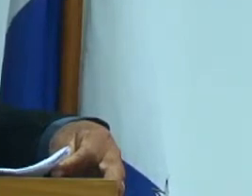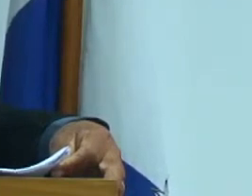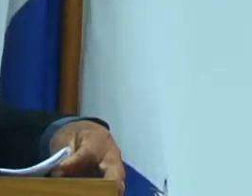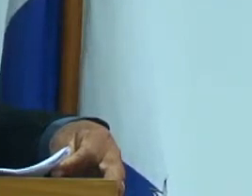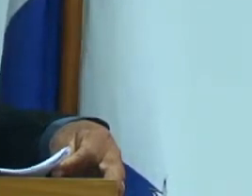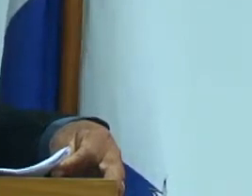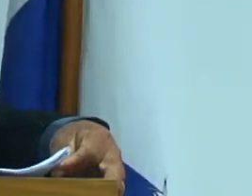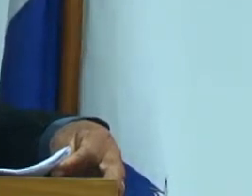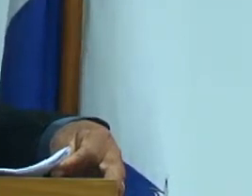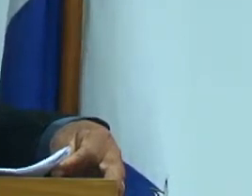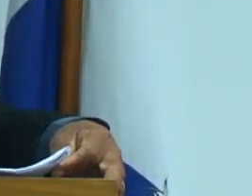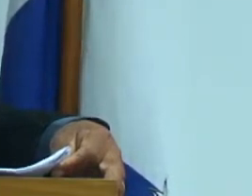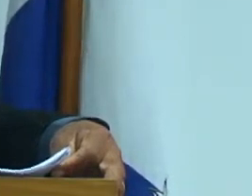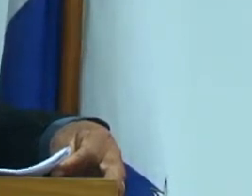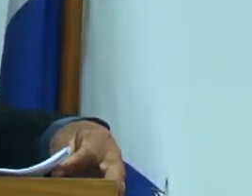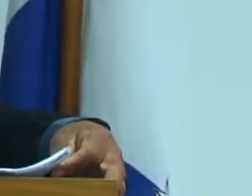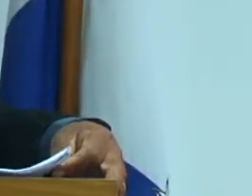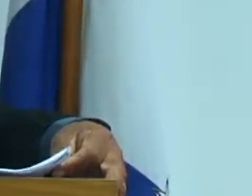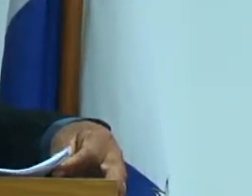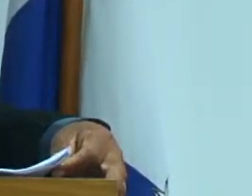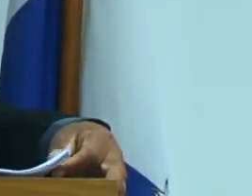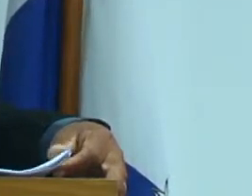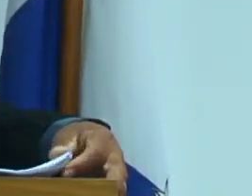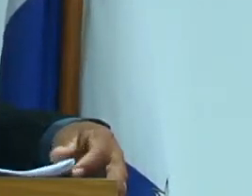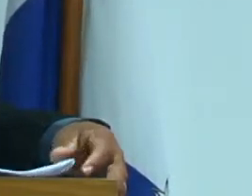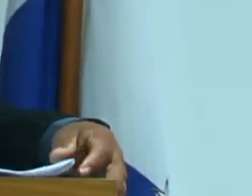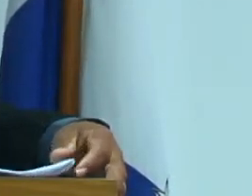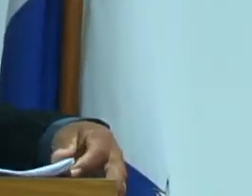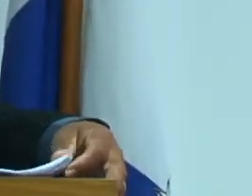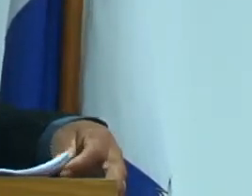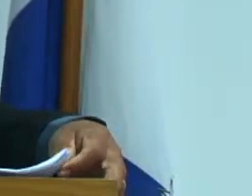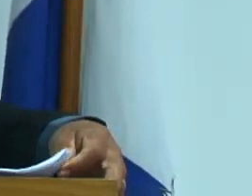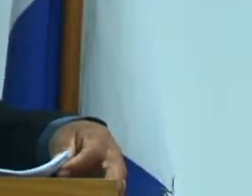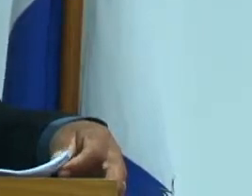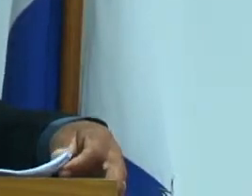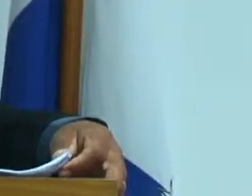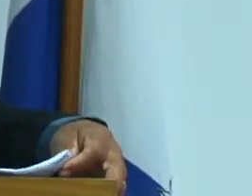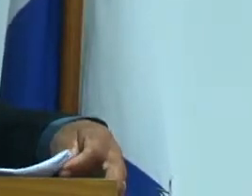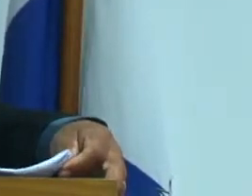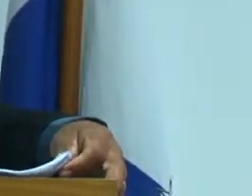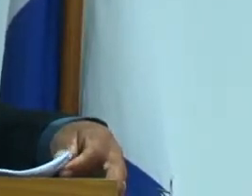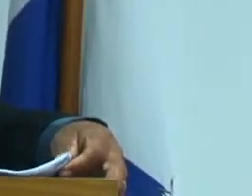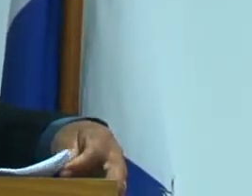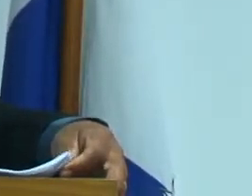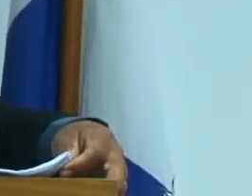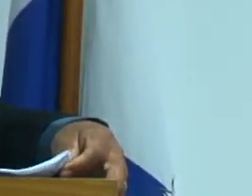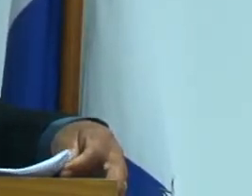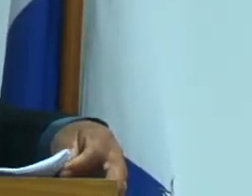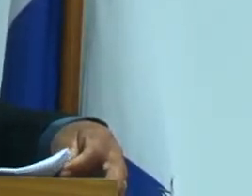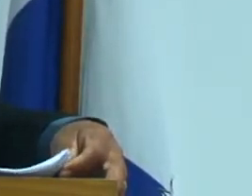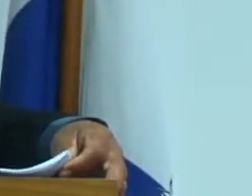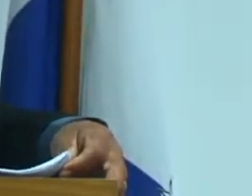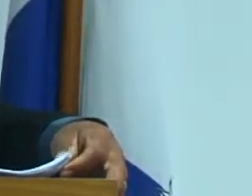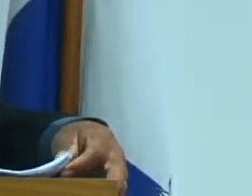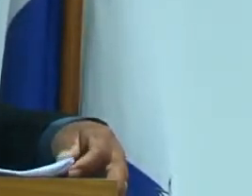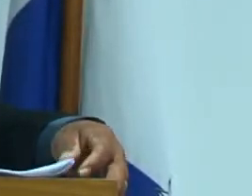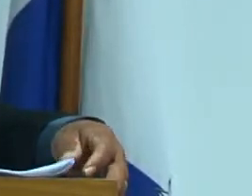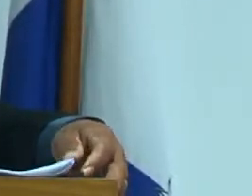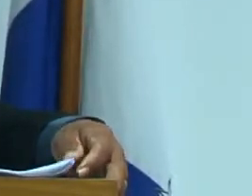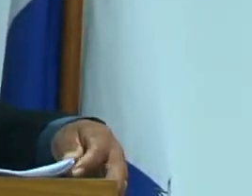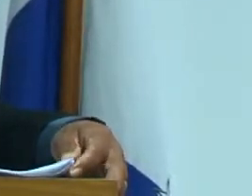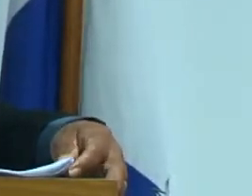de conscientização. Então, eu peço com carinho o comandante aí, o secretário, né, que ele venha rever essa situação